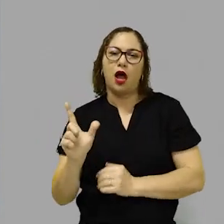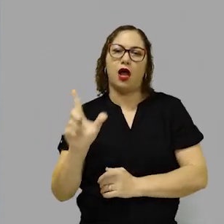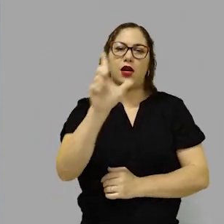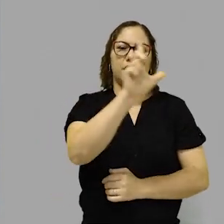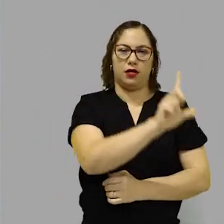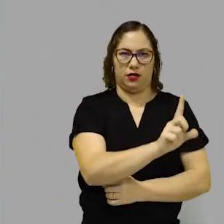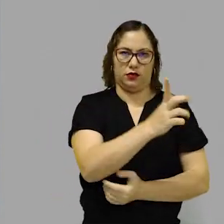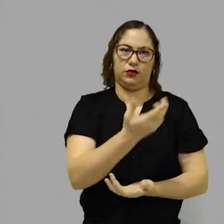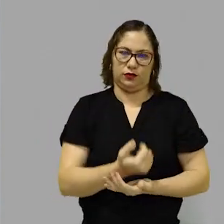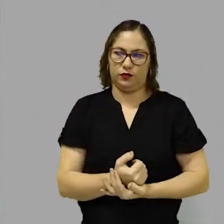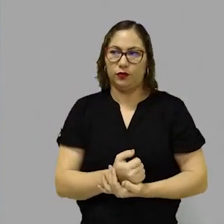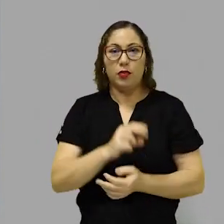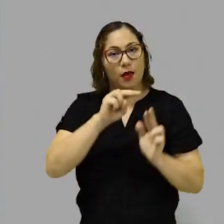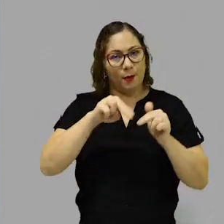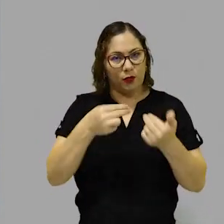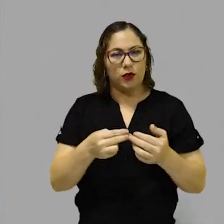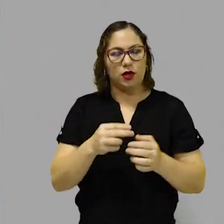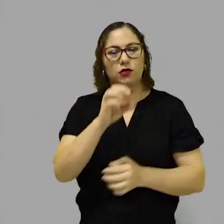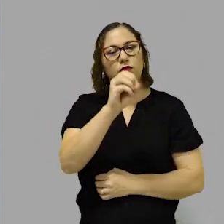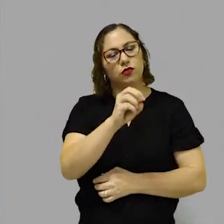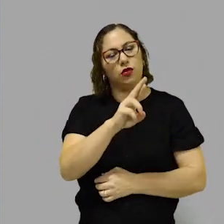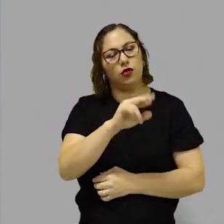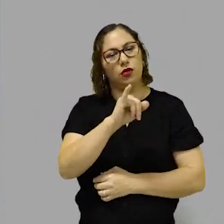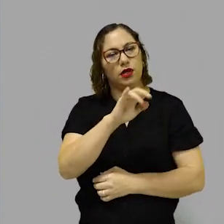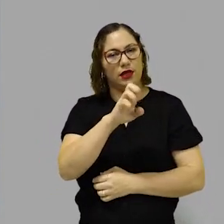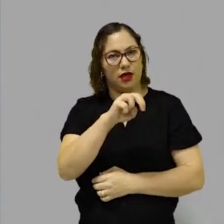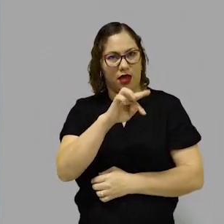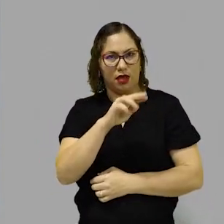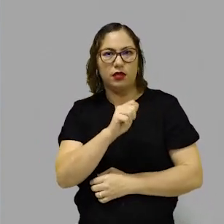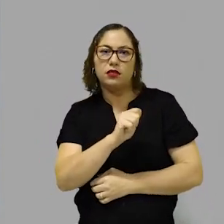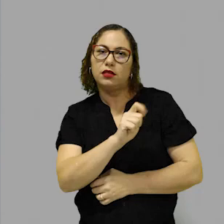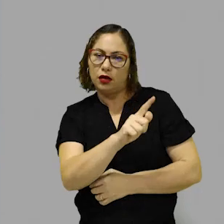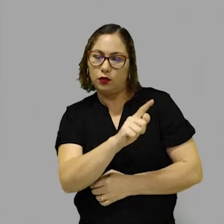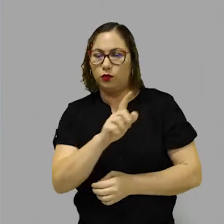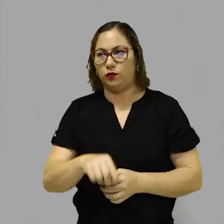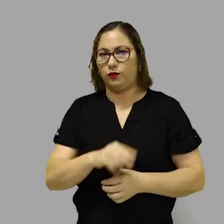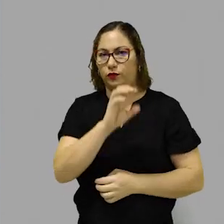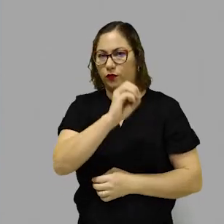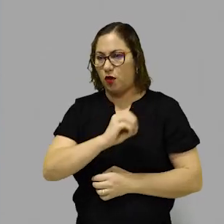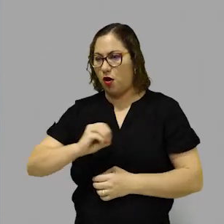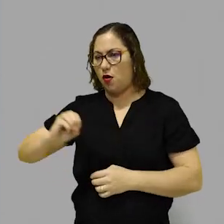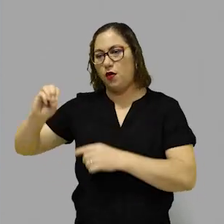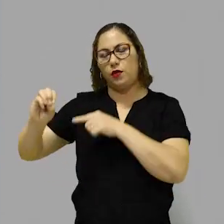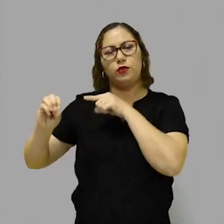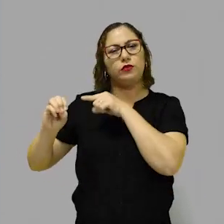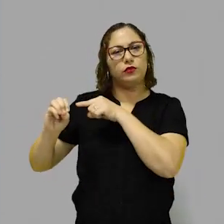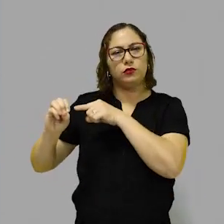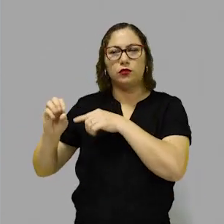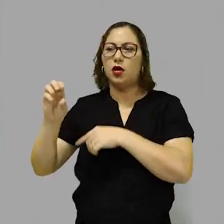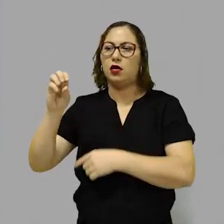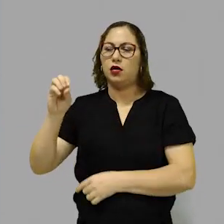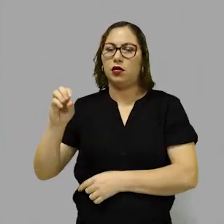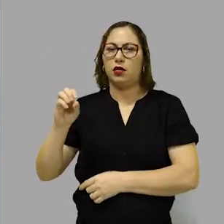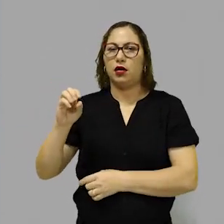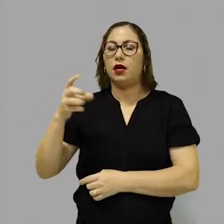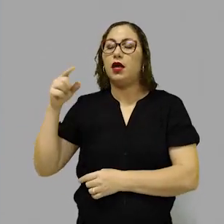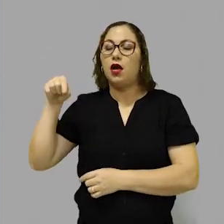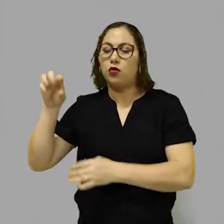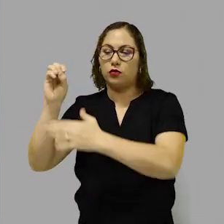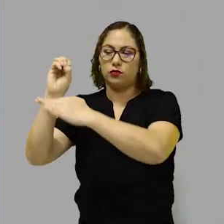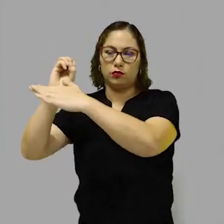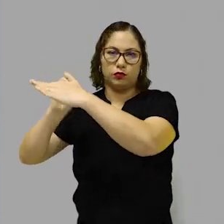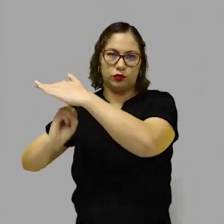Greenwich. Por isso são orientais. Já o oeste, que é a direção para onde o Sol